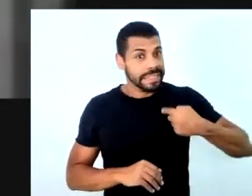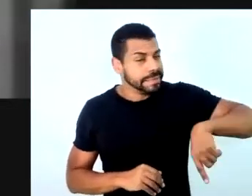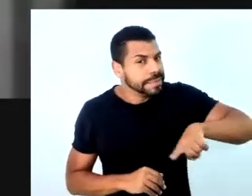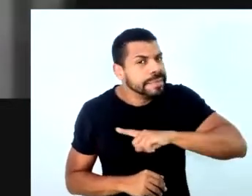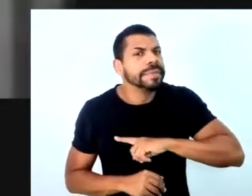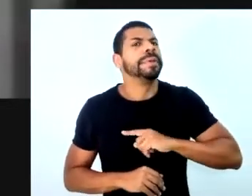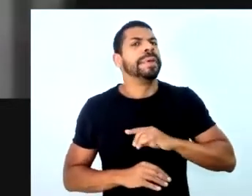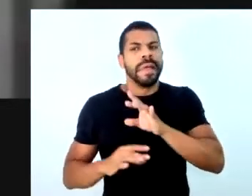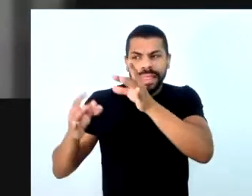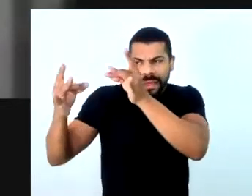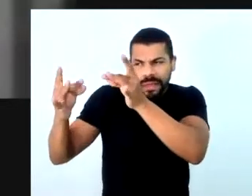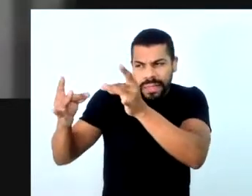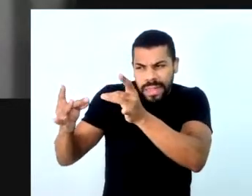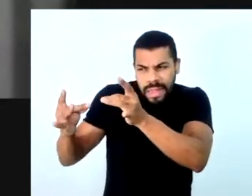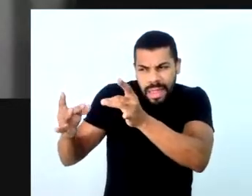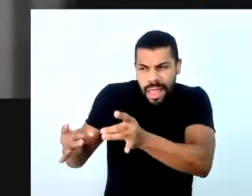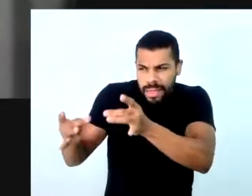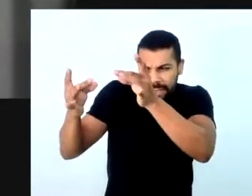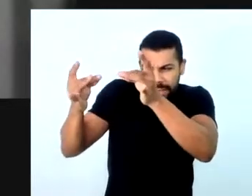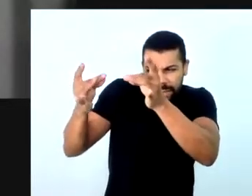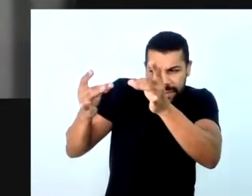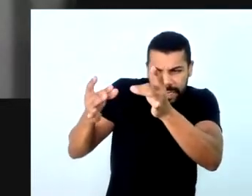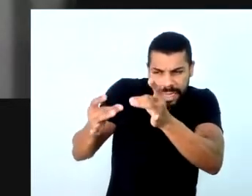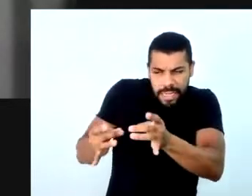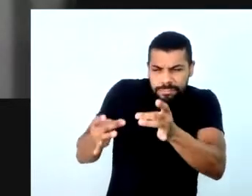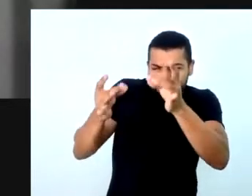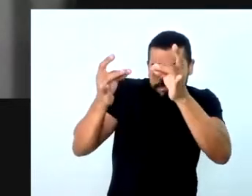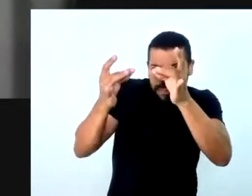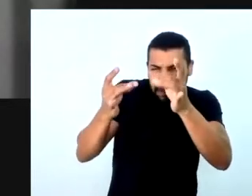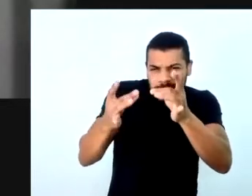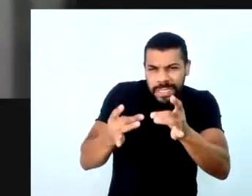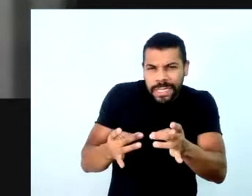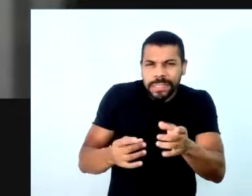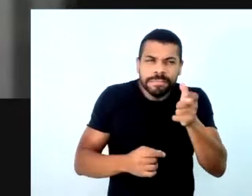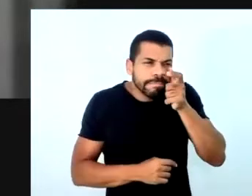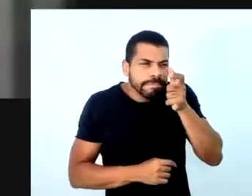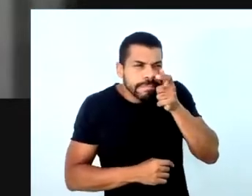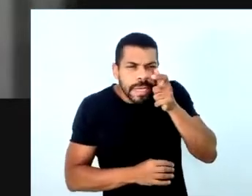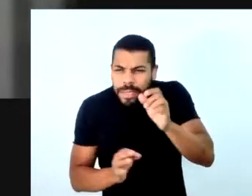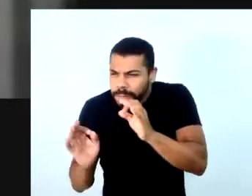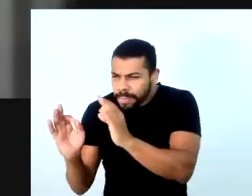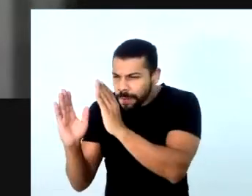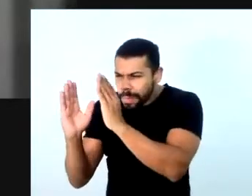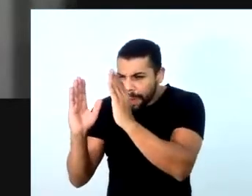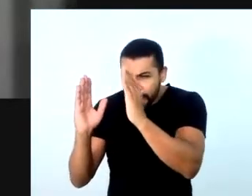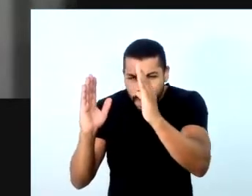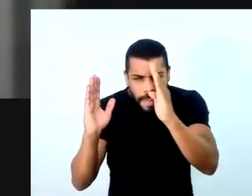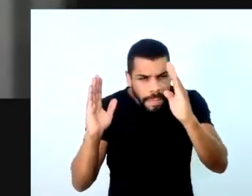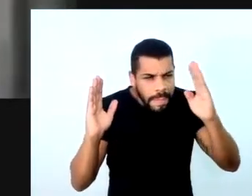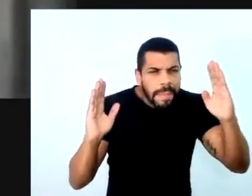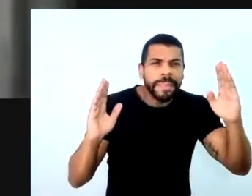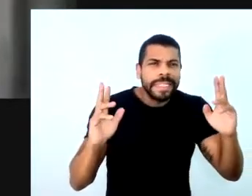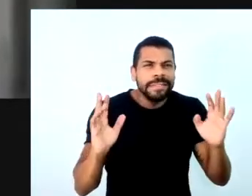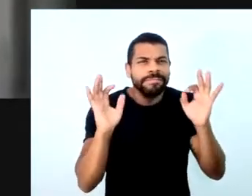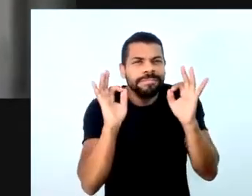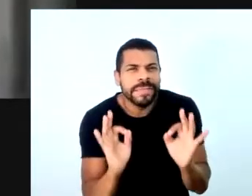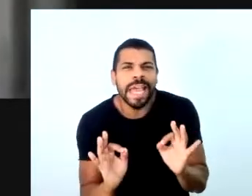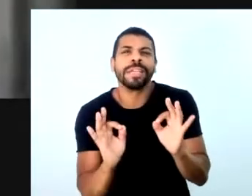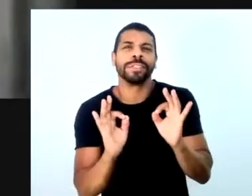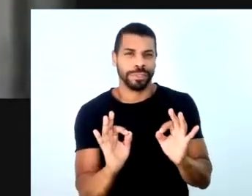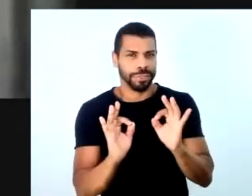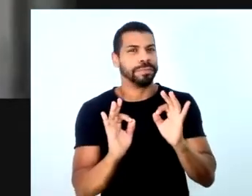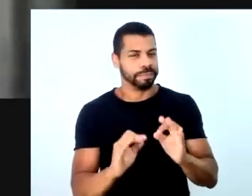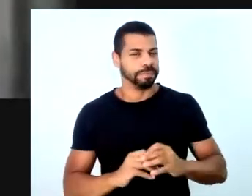Então, a gente teve um trabalho que era muito cuidadoso, de muito olhar, de ver e rever o filme, de ver e rever cada cena, de ver